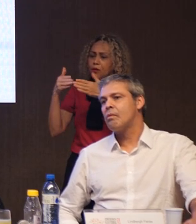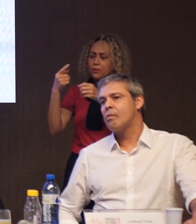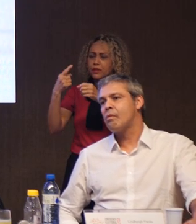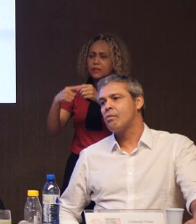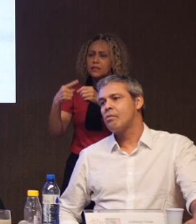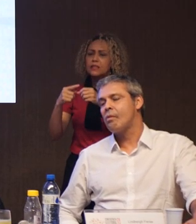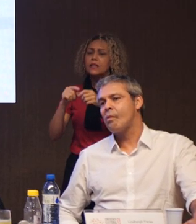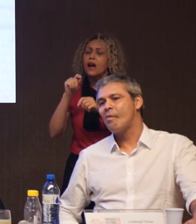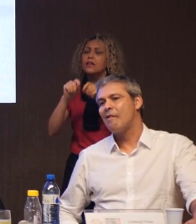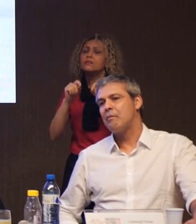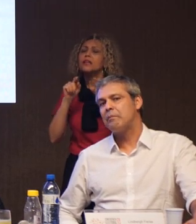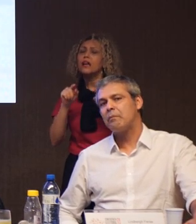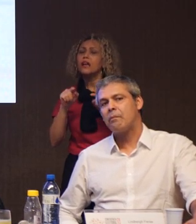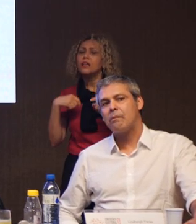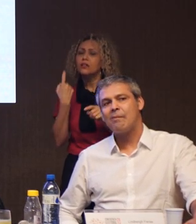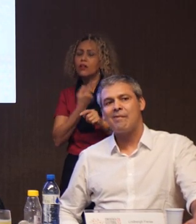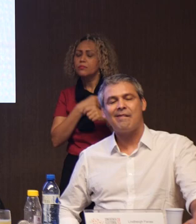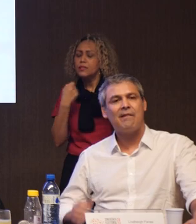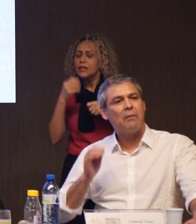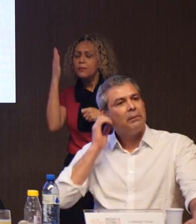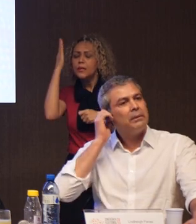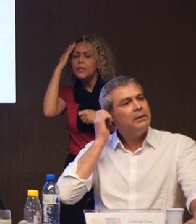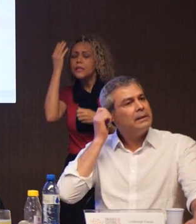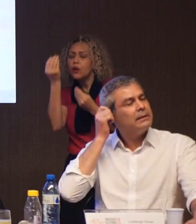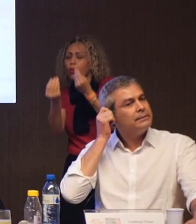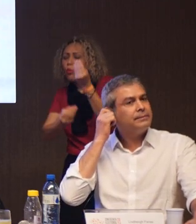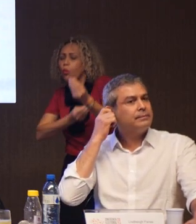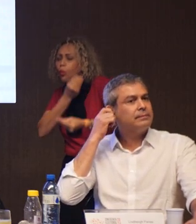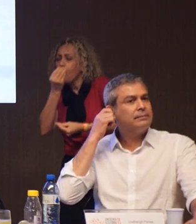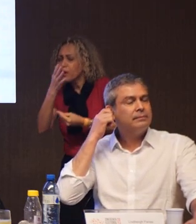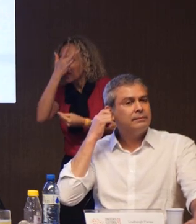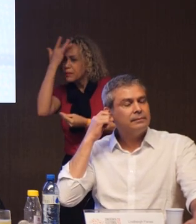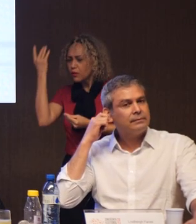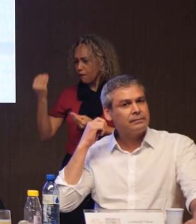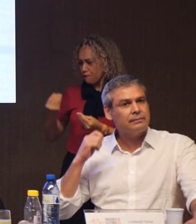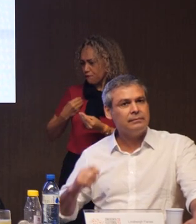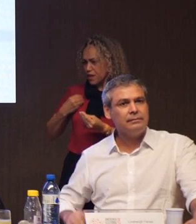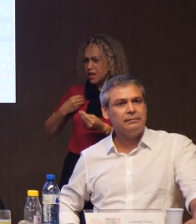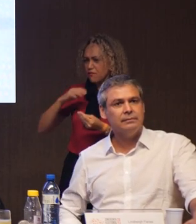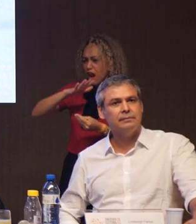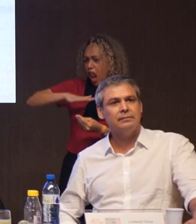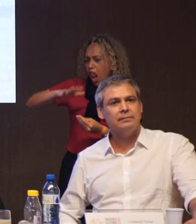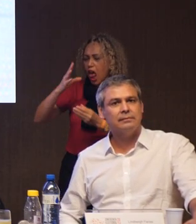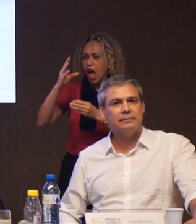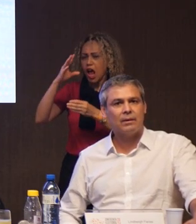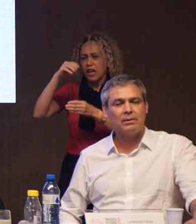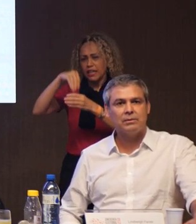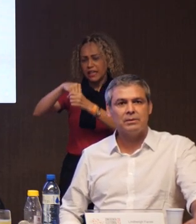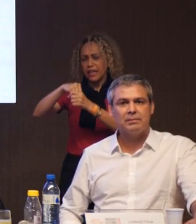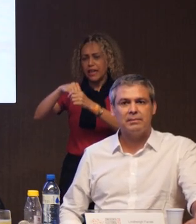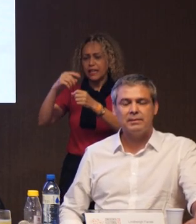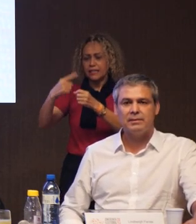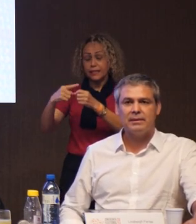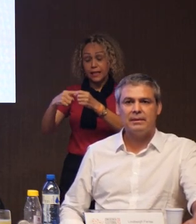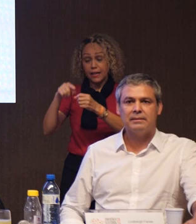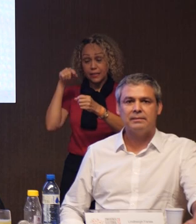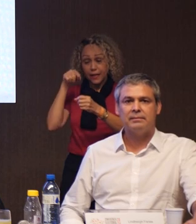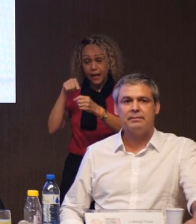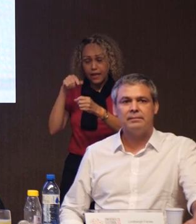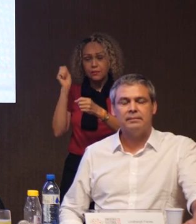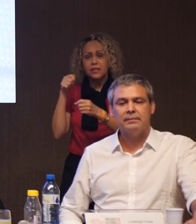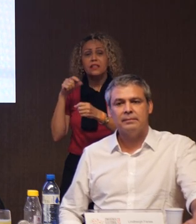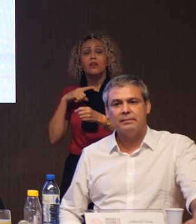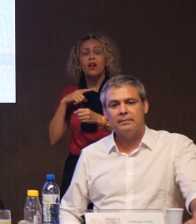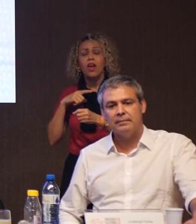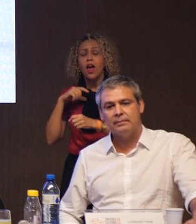nós precisamos entender como vive a cidade. A cidade que precisa ter cada vez mais áreas verdes, porque